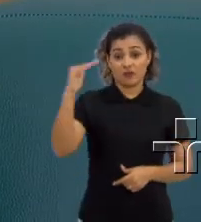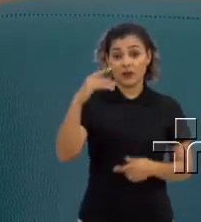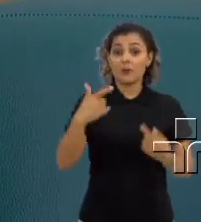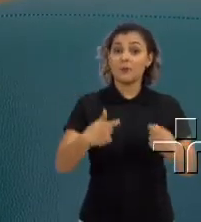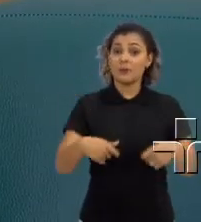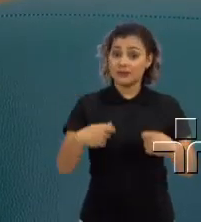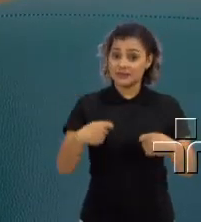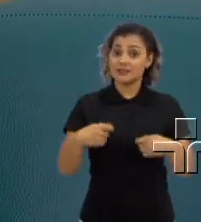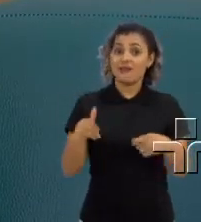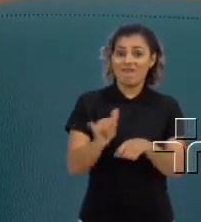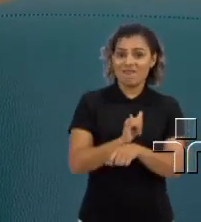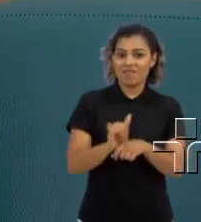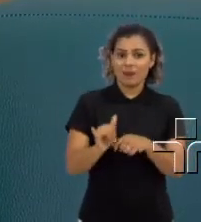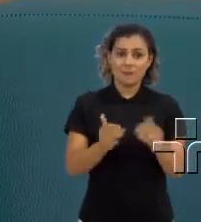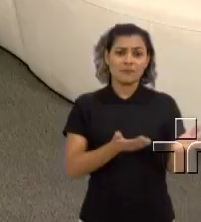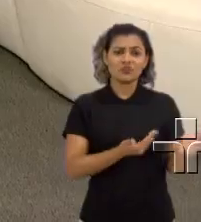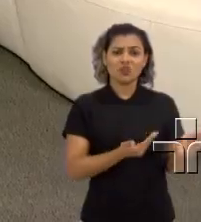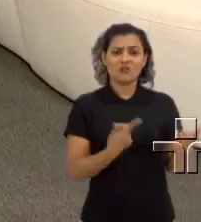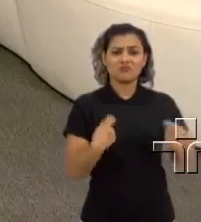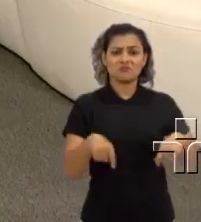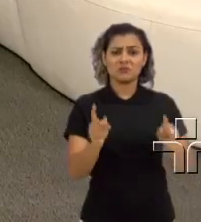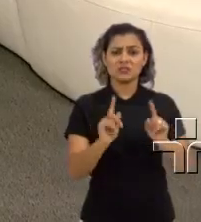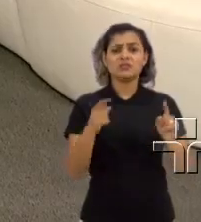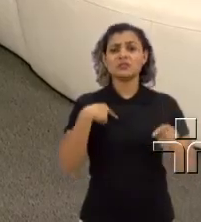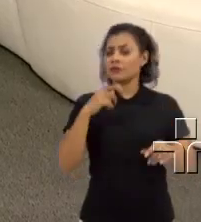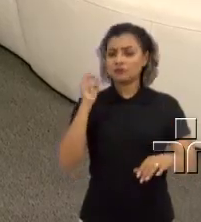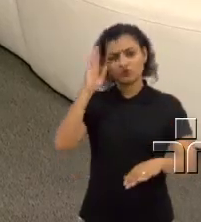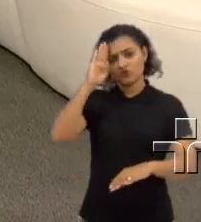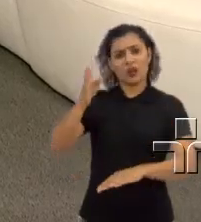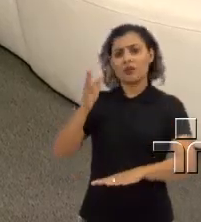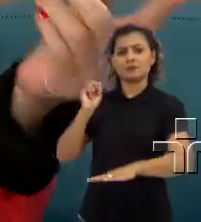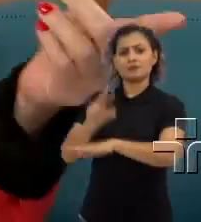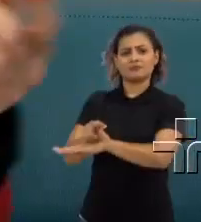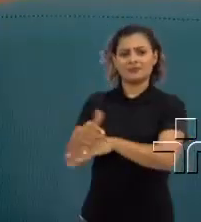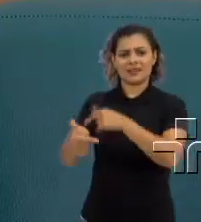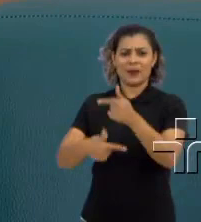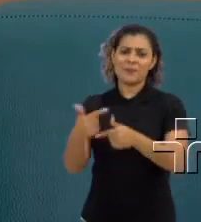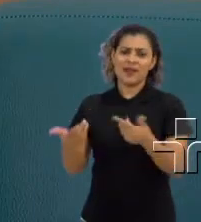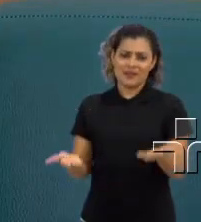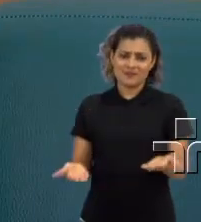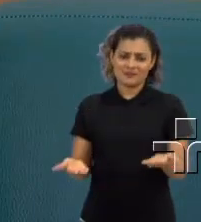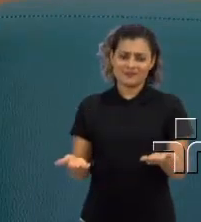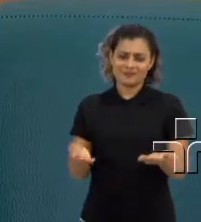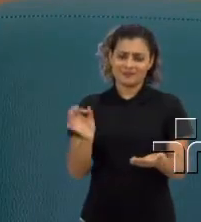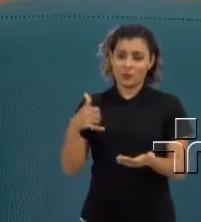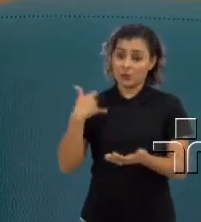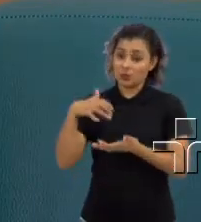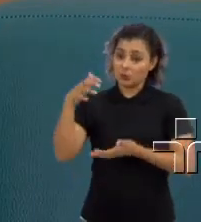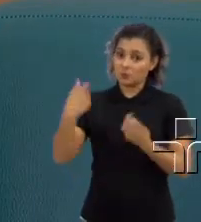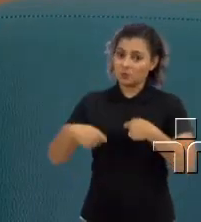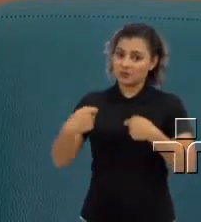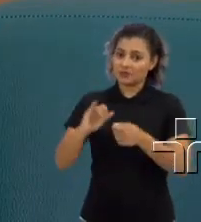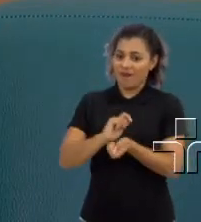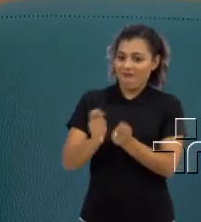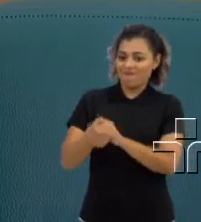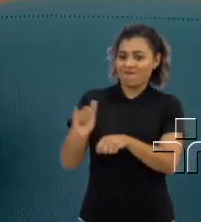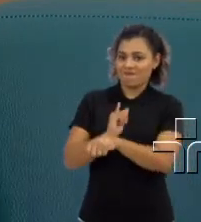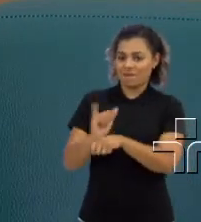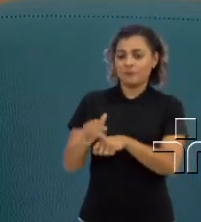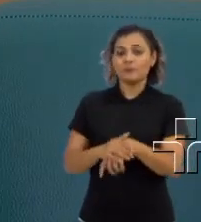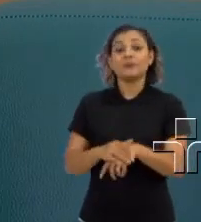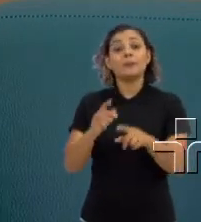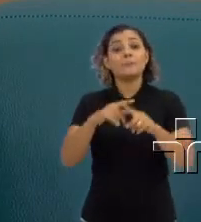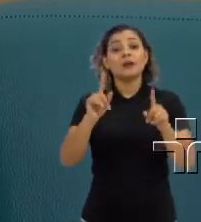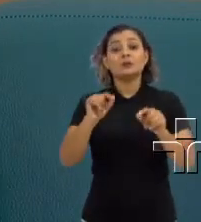caso dos mais novos, eles não vão se reinventar, eles vão ser. Né? É. Mas eu digo mais ainda do que isso, que assim, é o